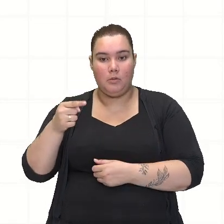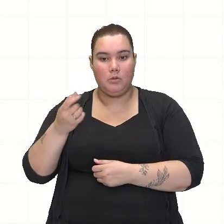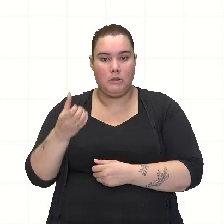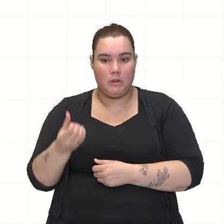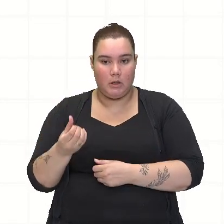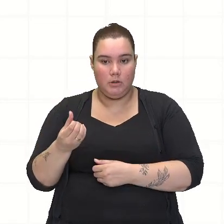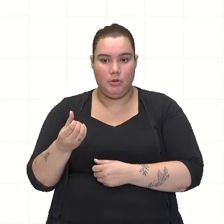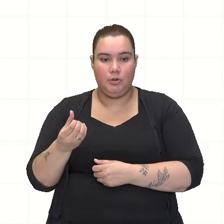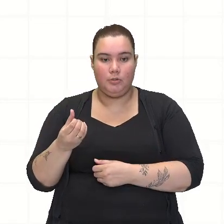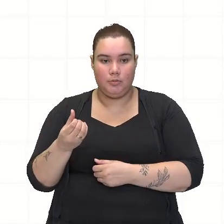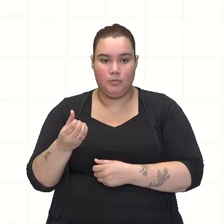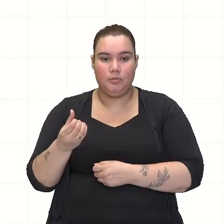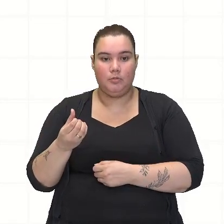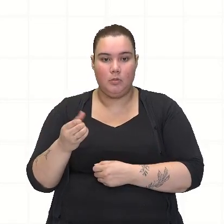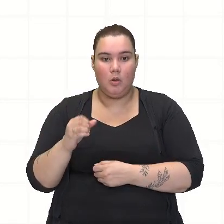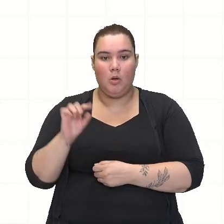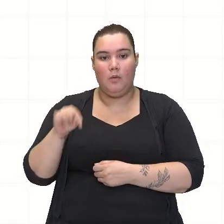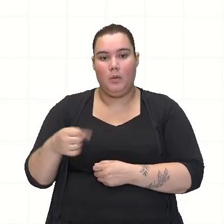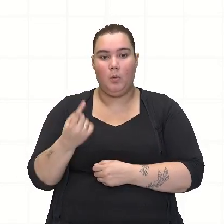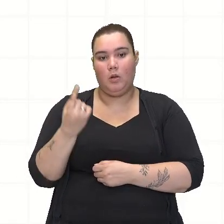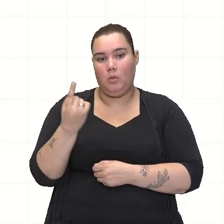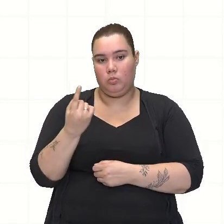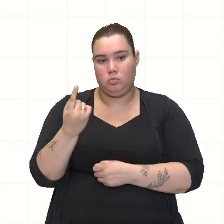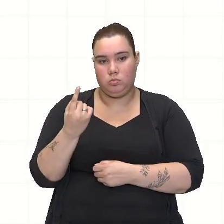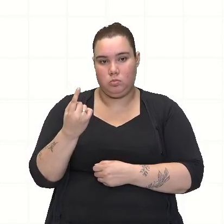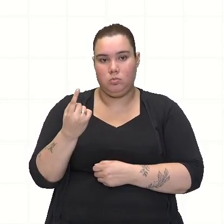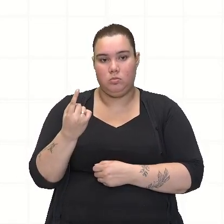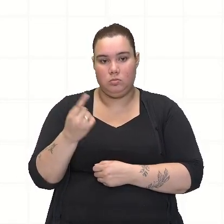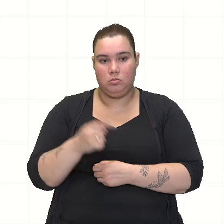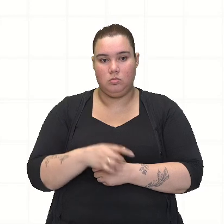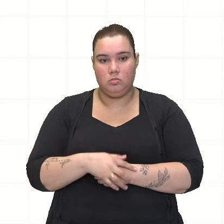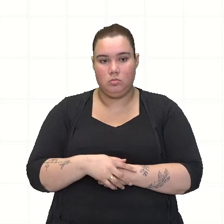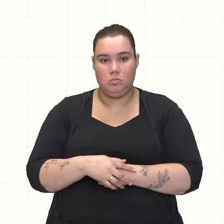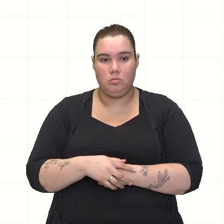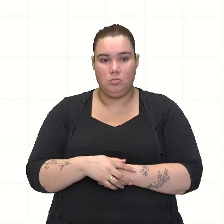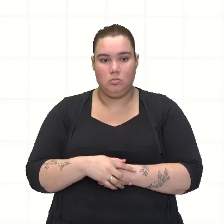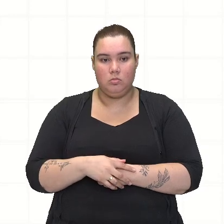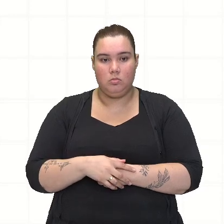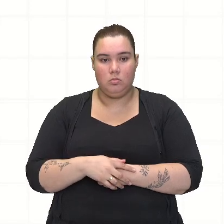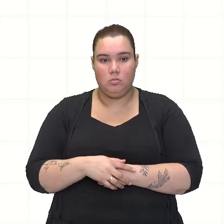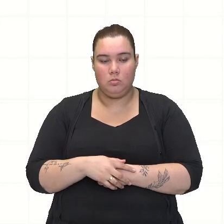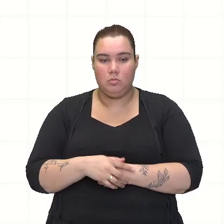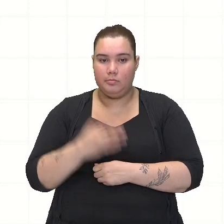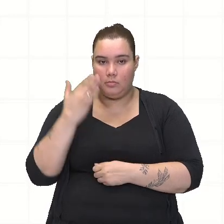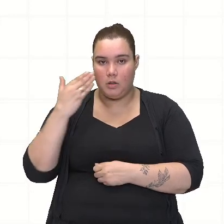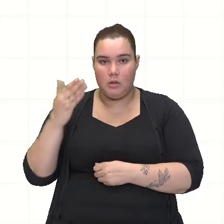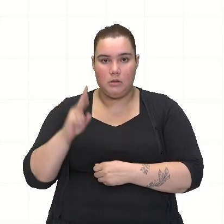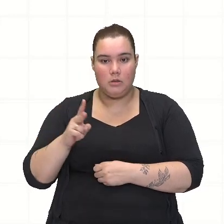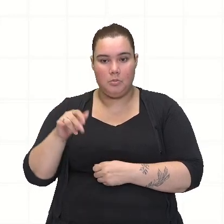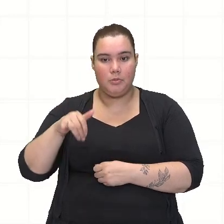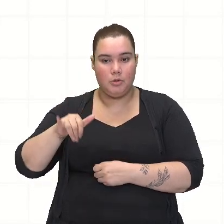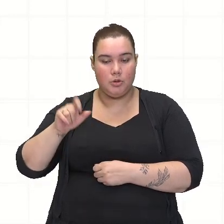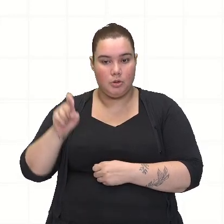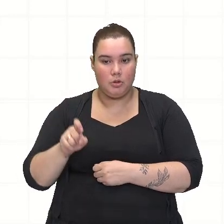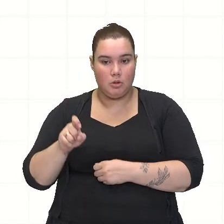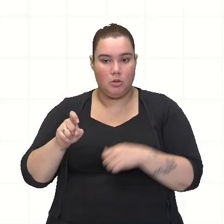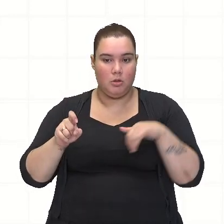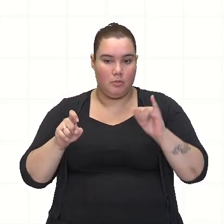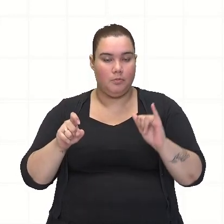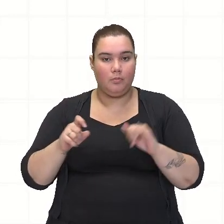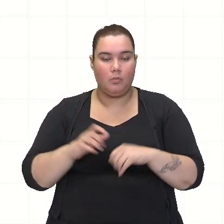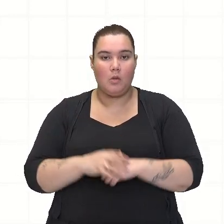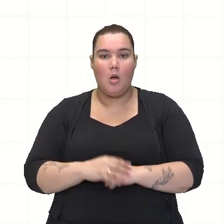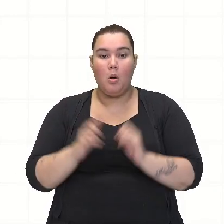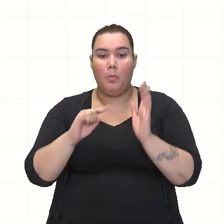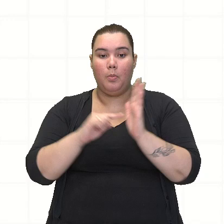-6, né? E 1, ó. Primeiro de X, depois de Y. E o ponto C,